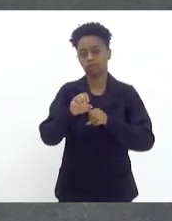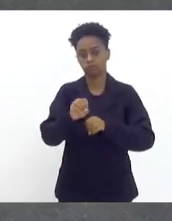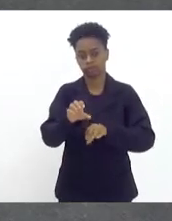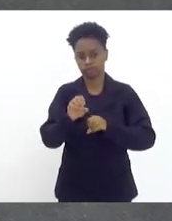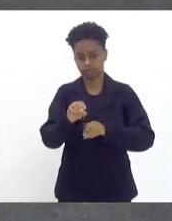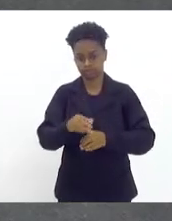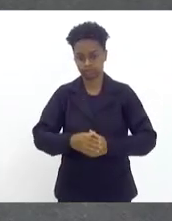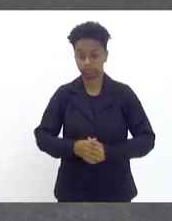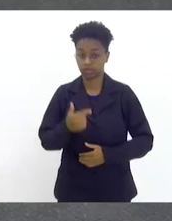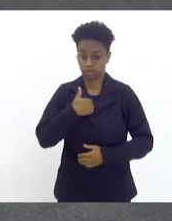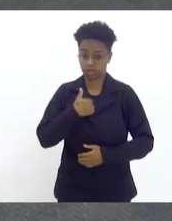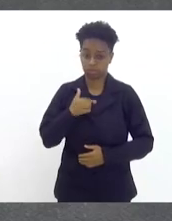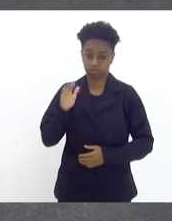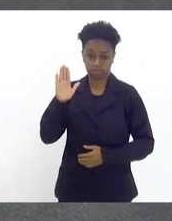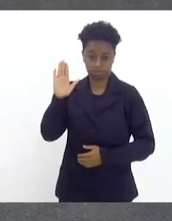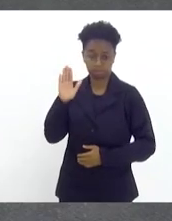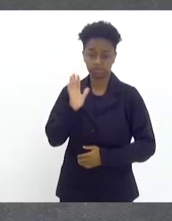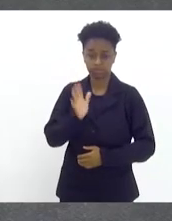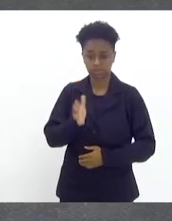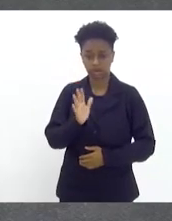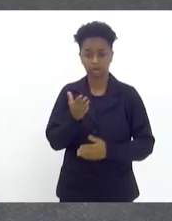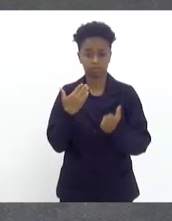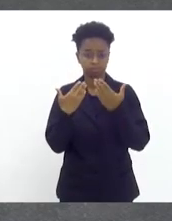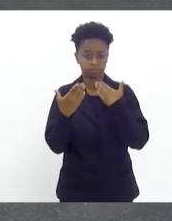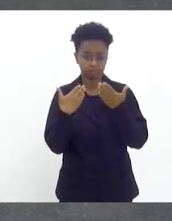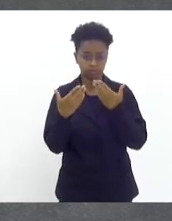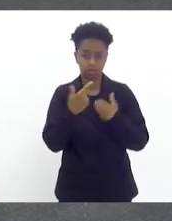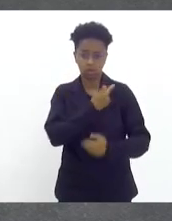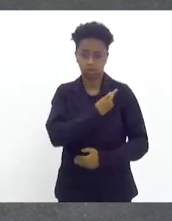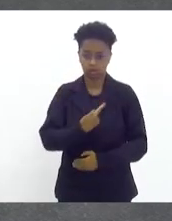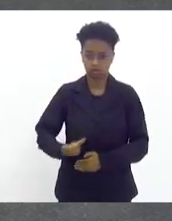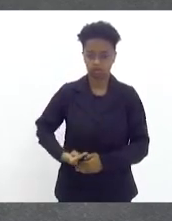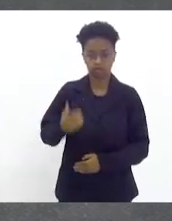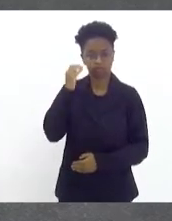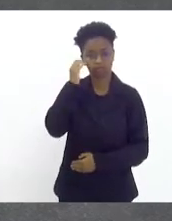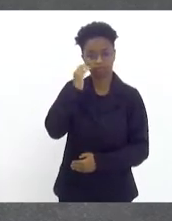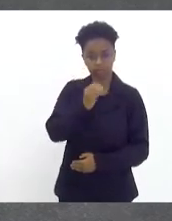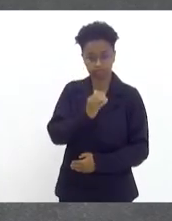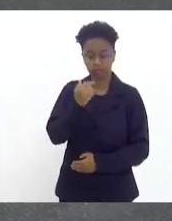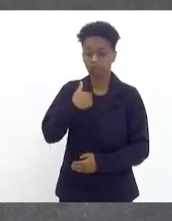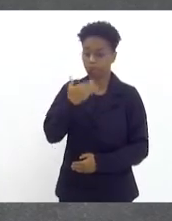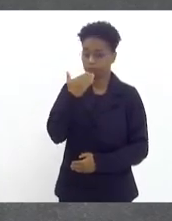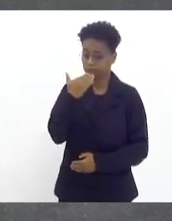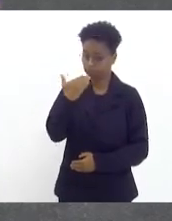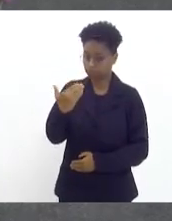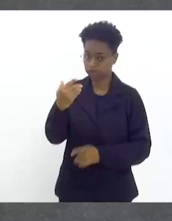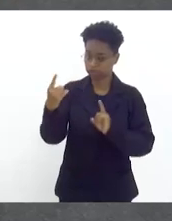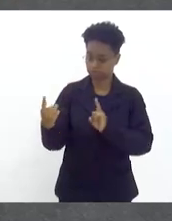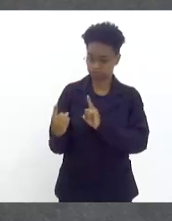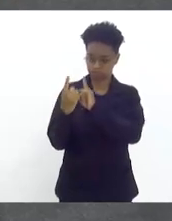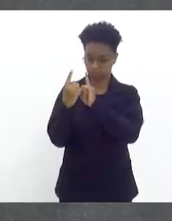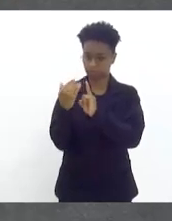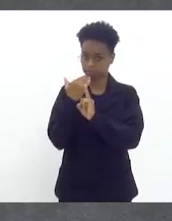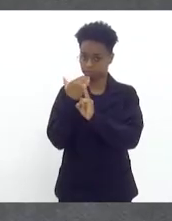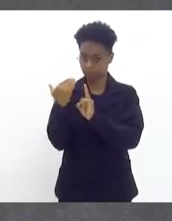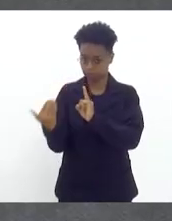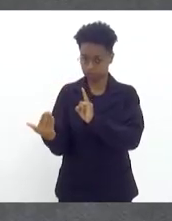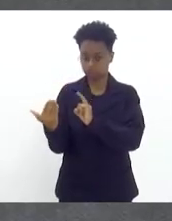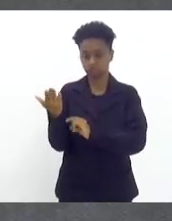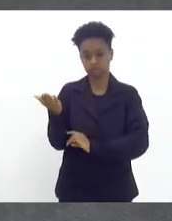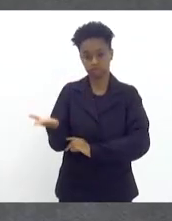eu mesmo em conversas que tive com o governador Cláudio Castro solicitei a ele que